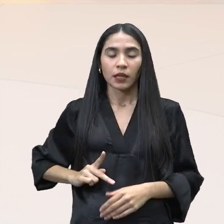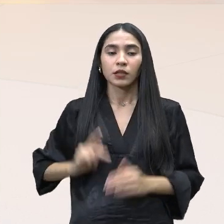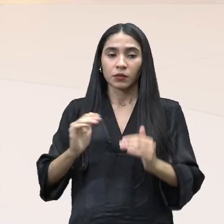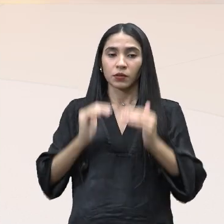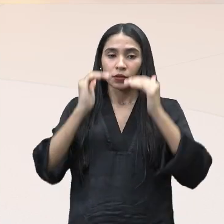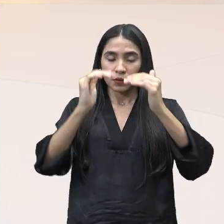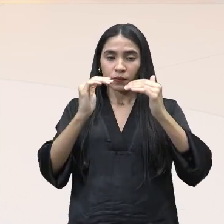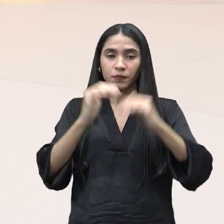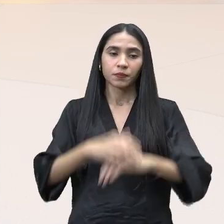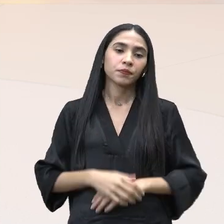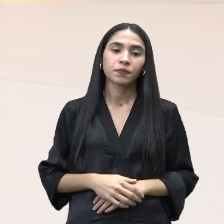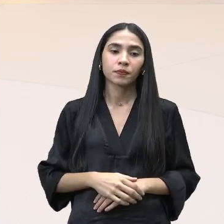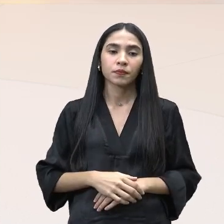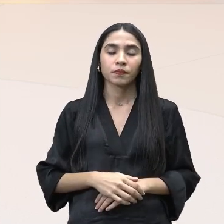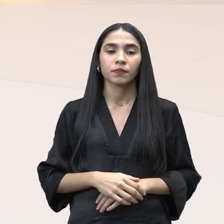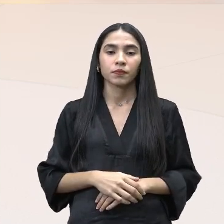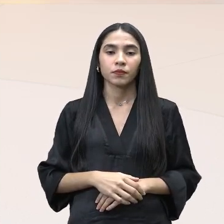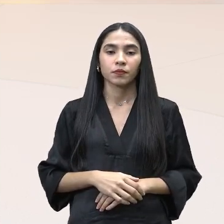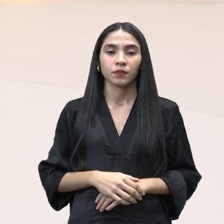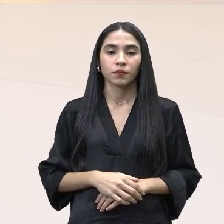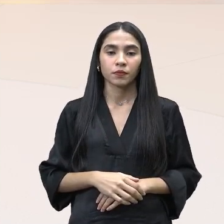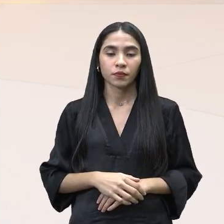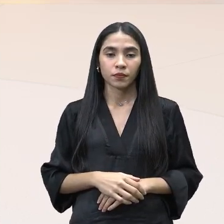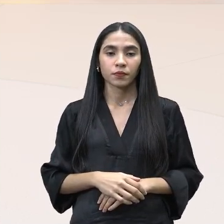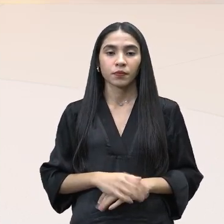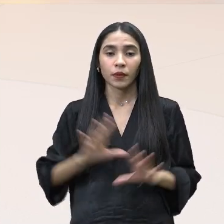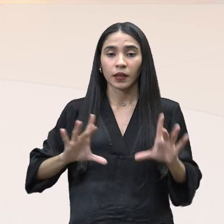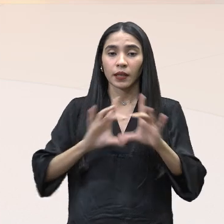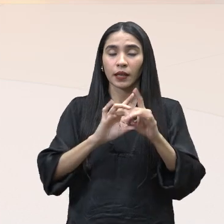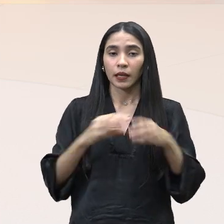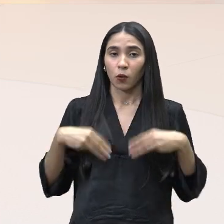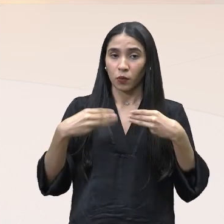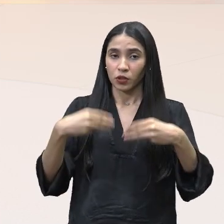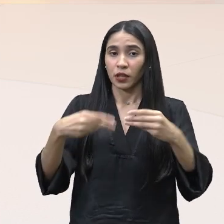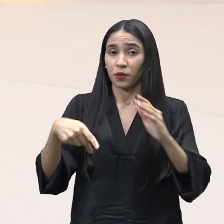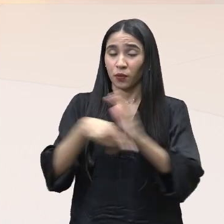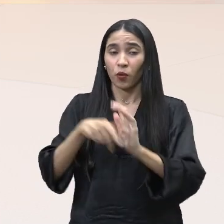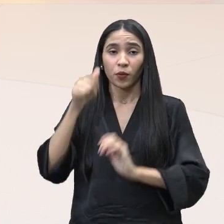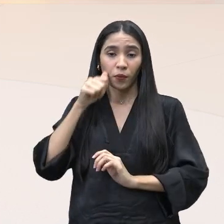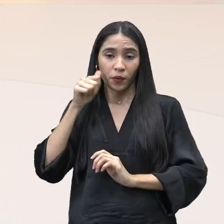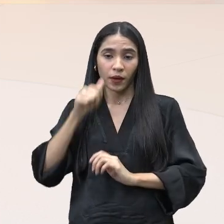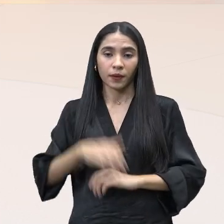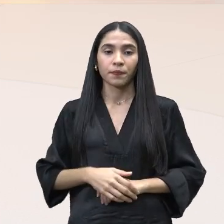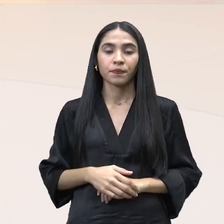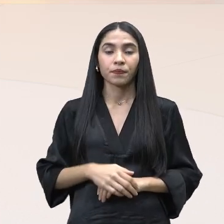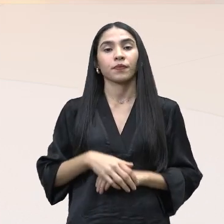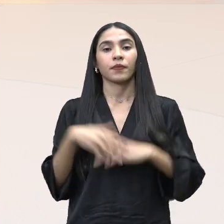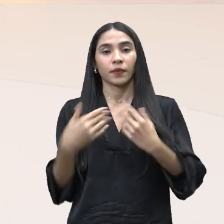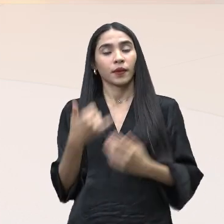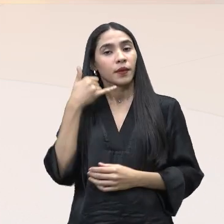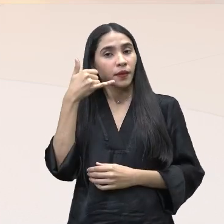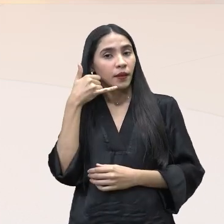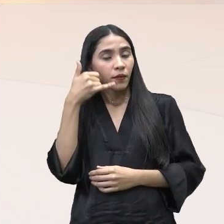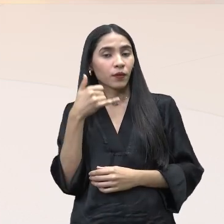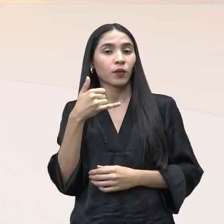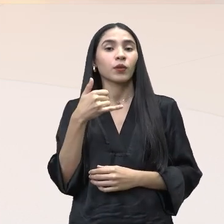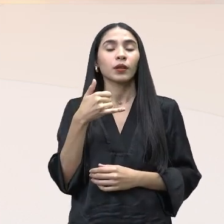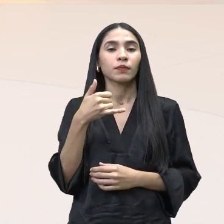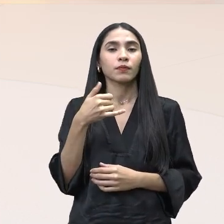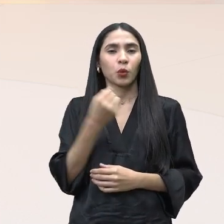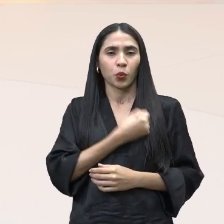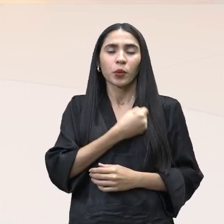República, né? Ligada aí ao Ministério das Mulheres. Esse telefone é